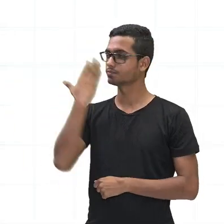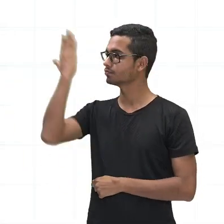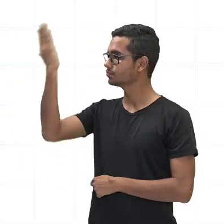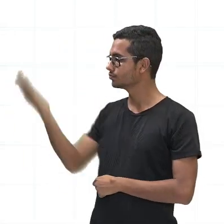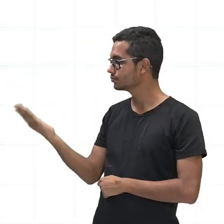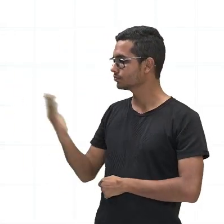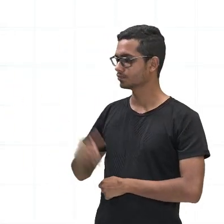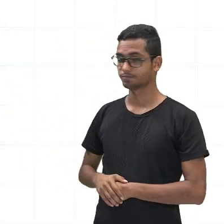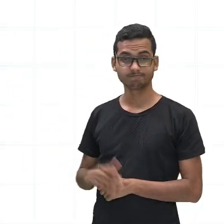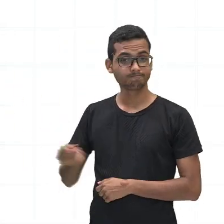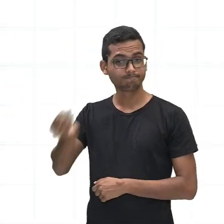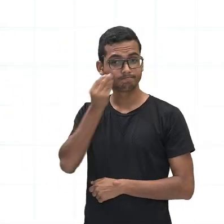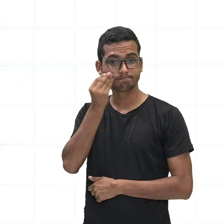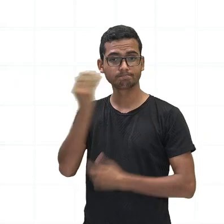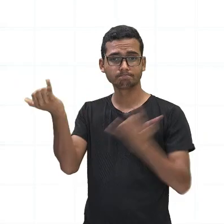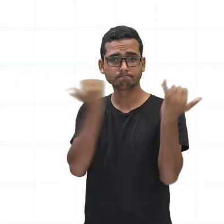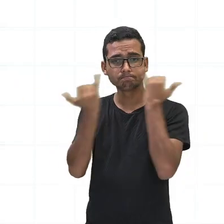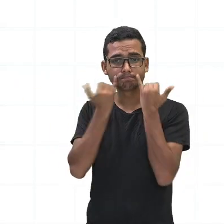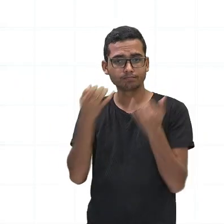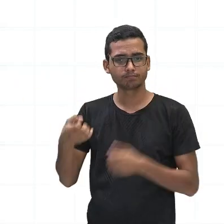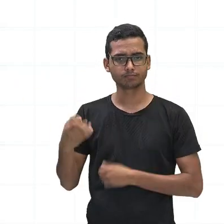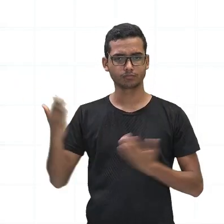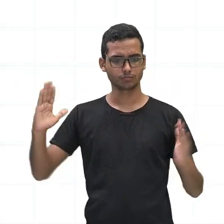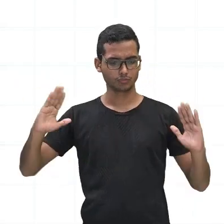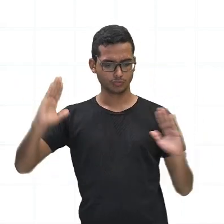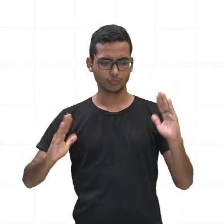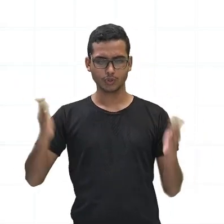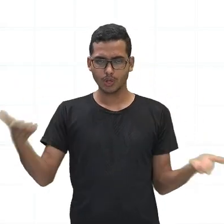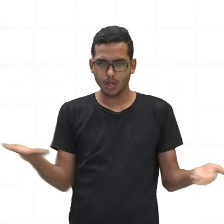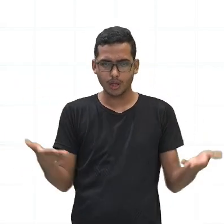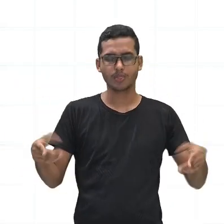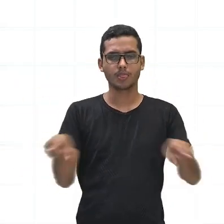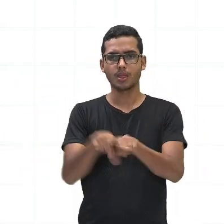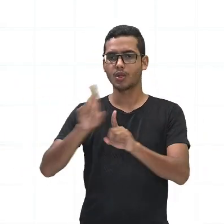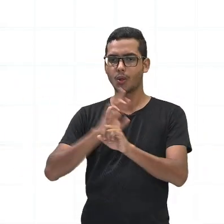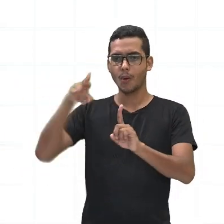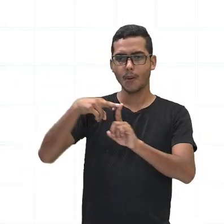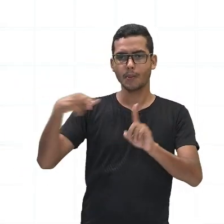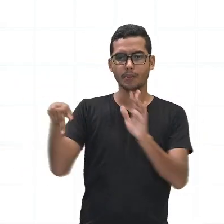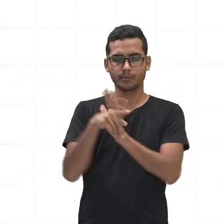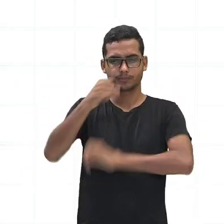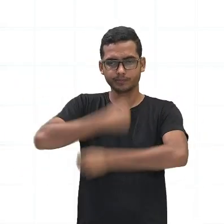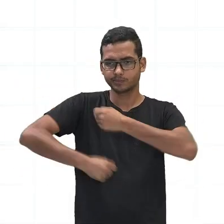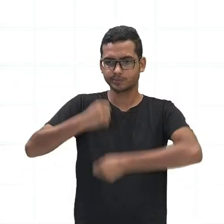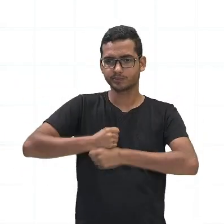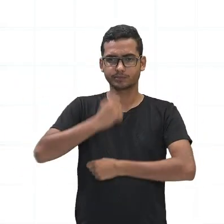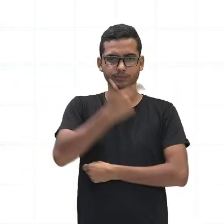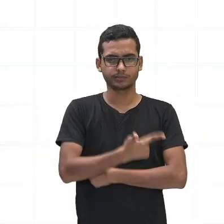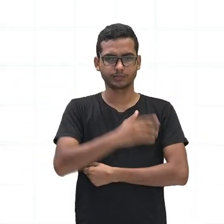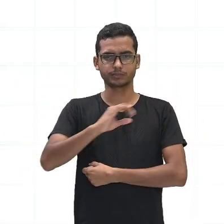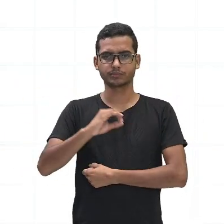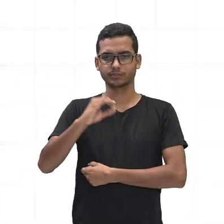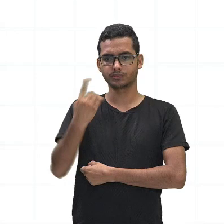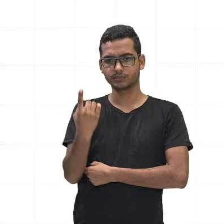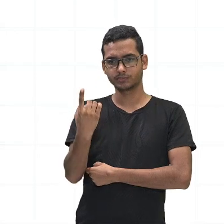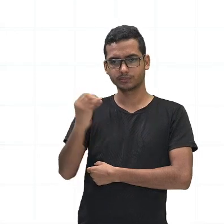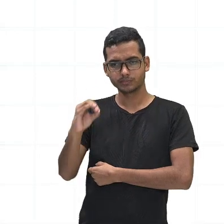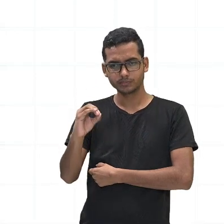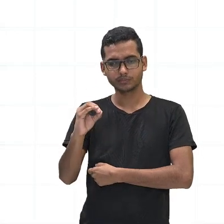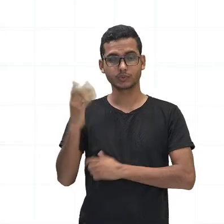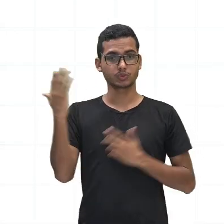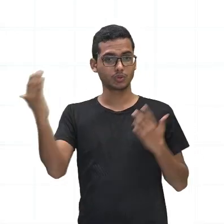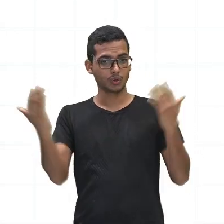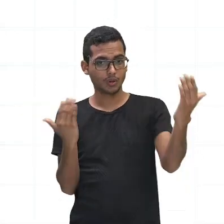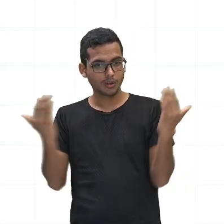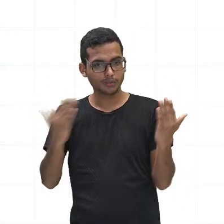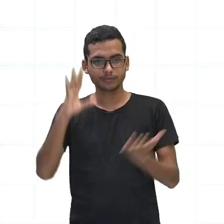também os dados mais atuais, mais do que a gente se referiu lá ao ano de 2010, né, com relação àquele comparativo,